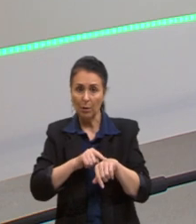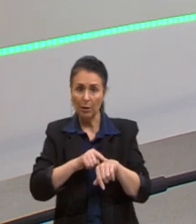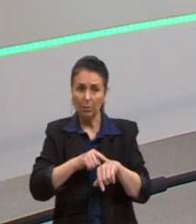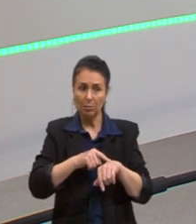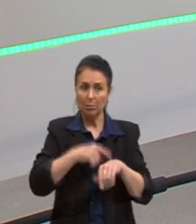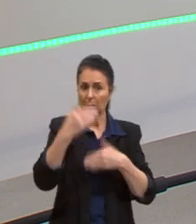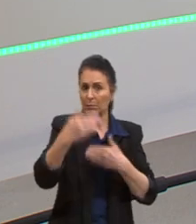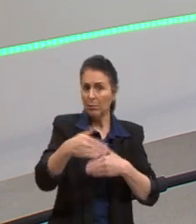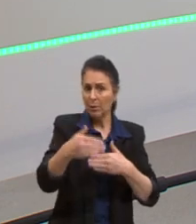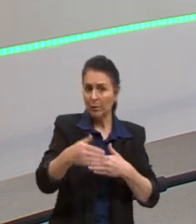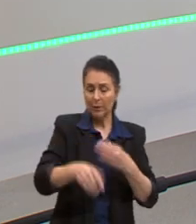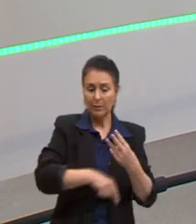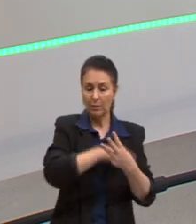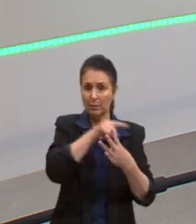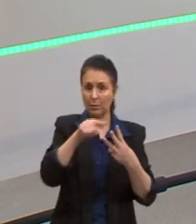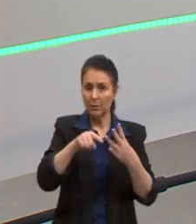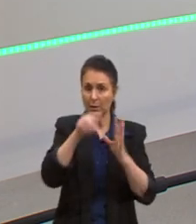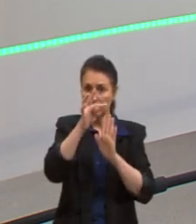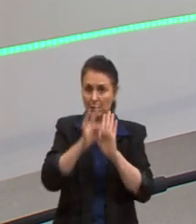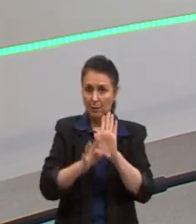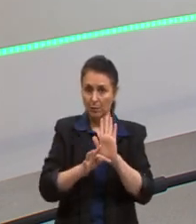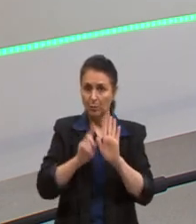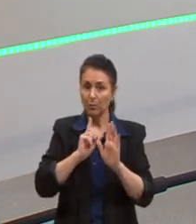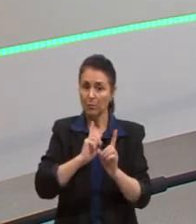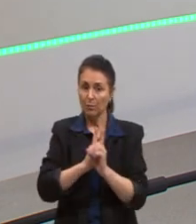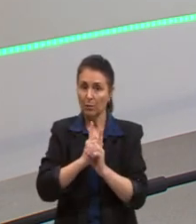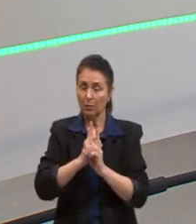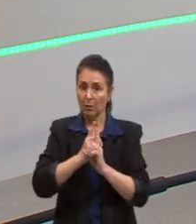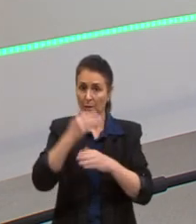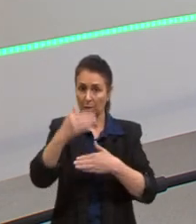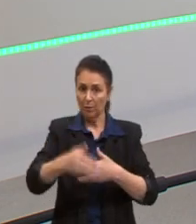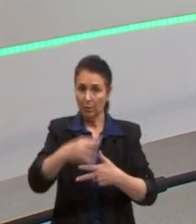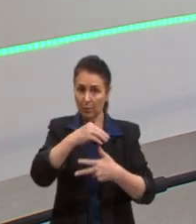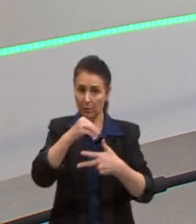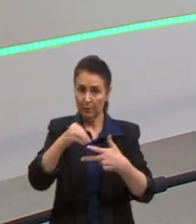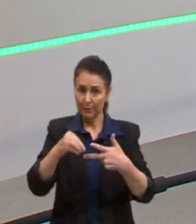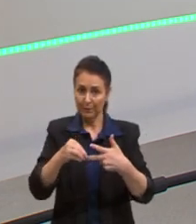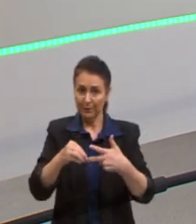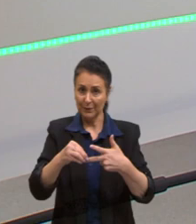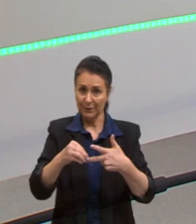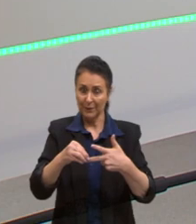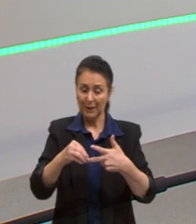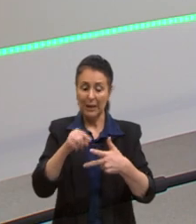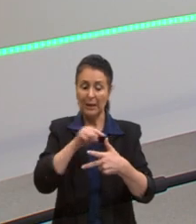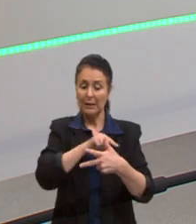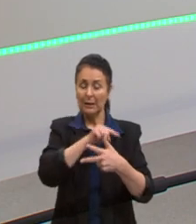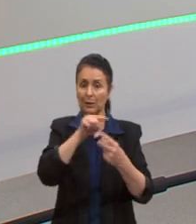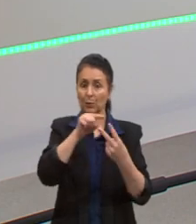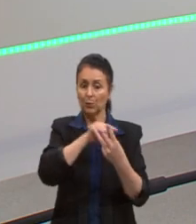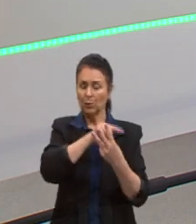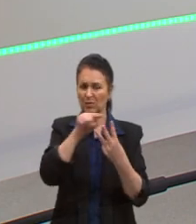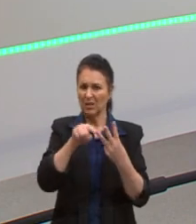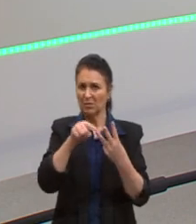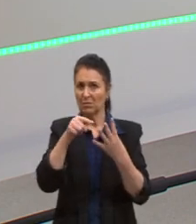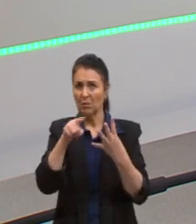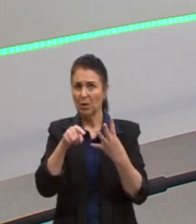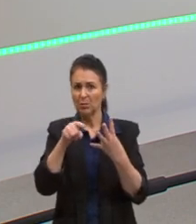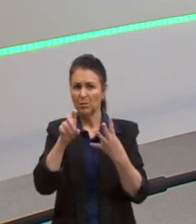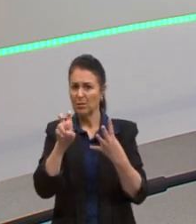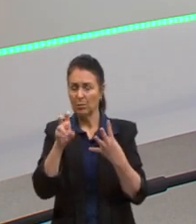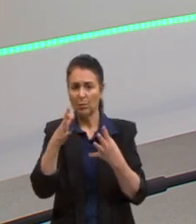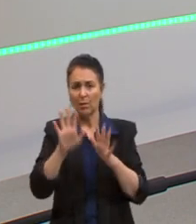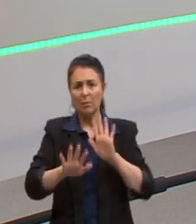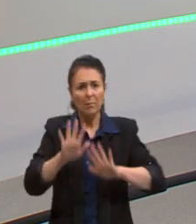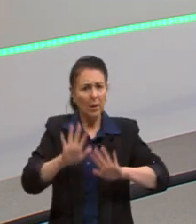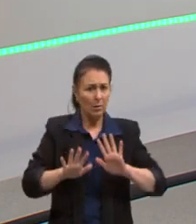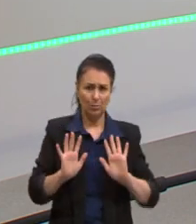da prova isso é um três isso e nesses três textos pessoal Ok vocês têm que três ou quatro ou cinco aí